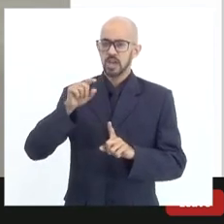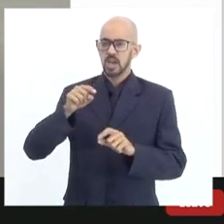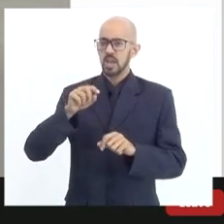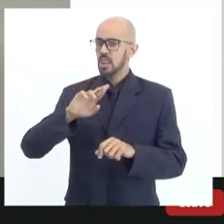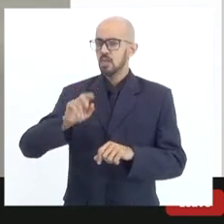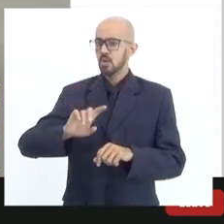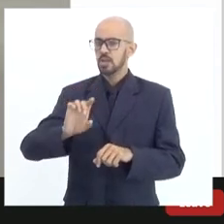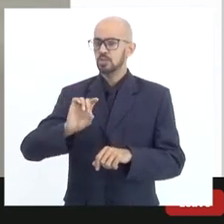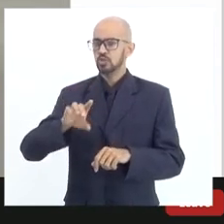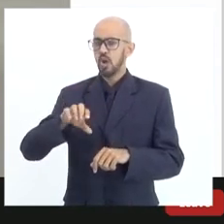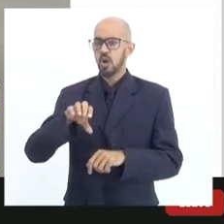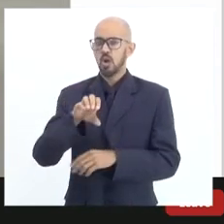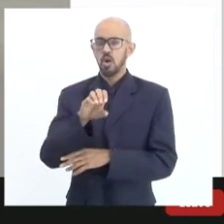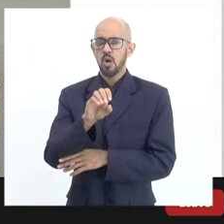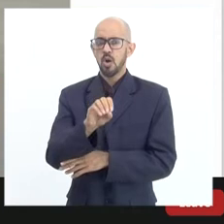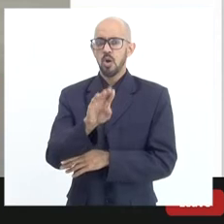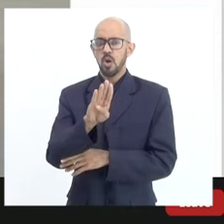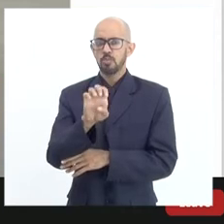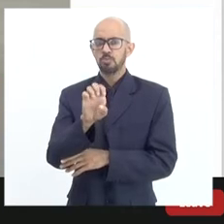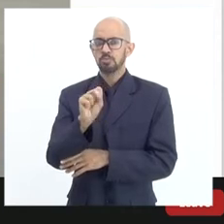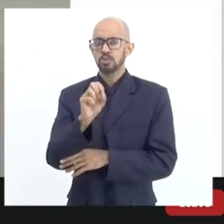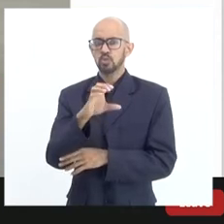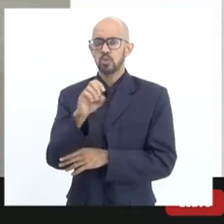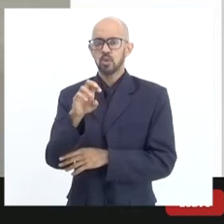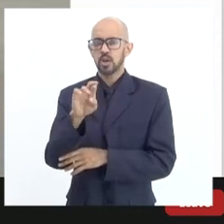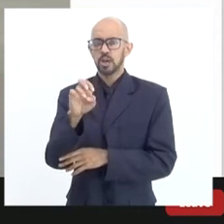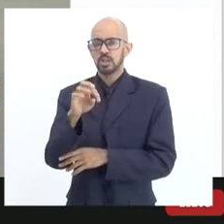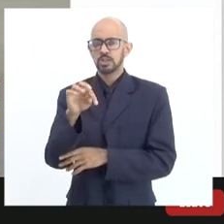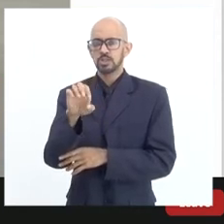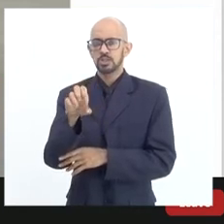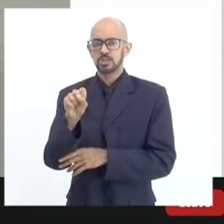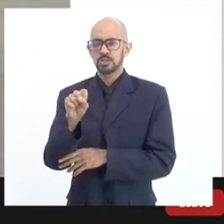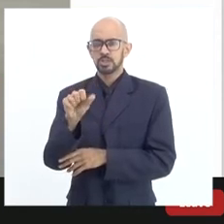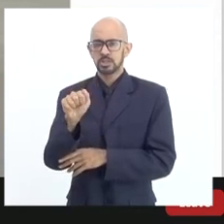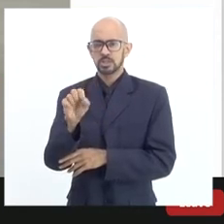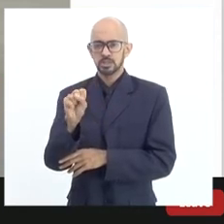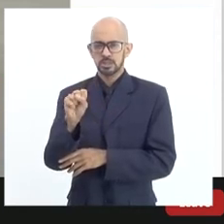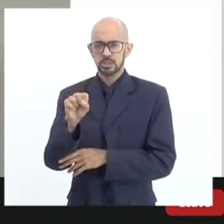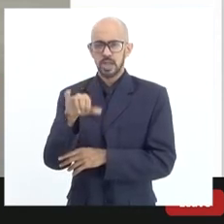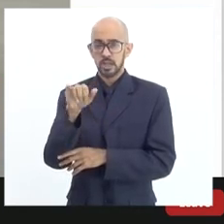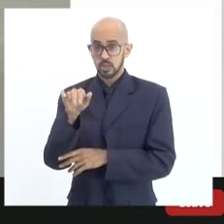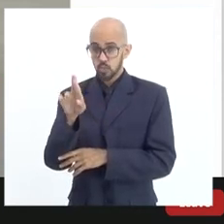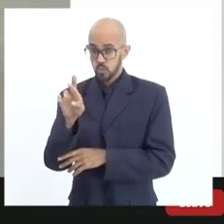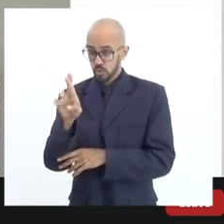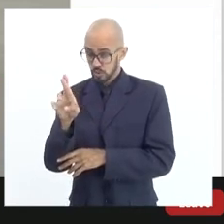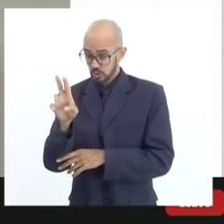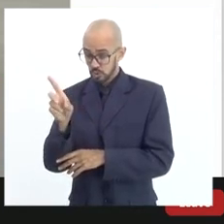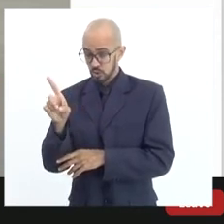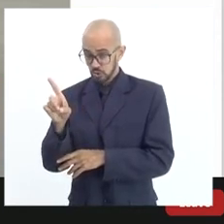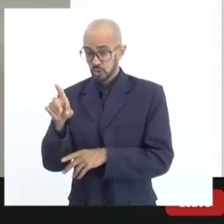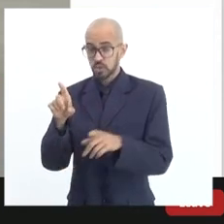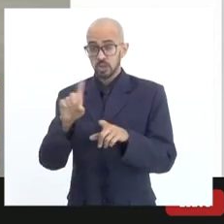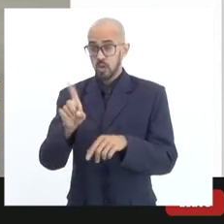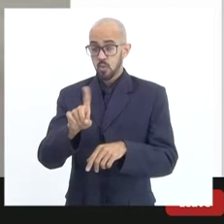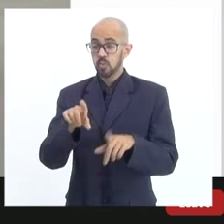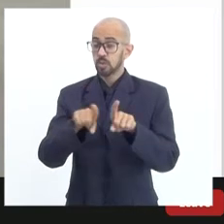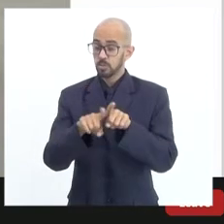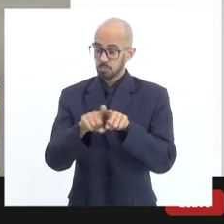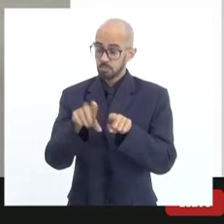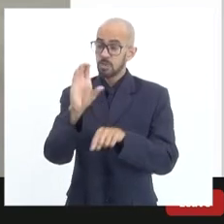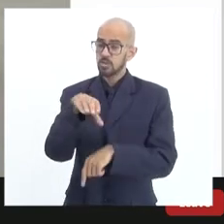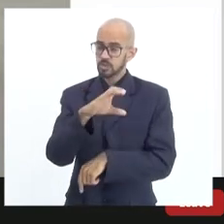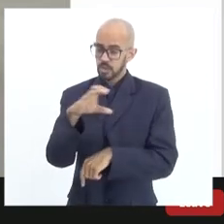os obscurantistas da IURD e de outras igrejas neopentecostais. A Igreja Católica tem papel determinante,